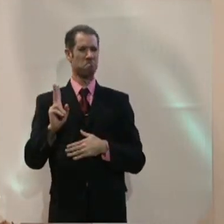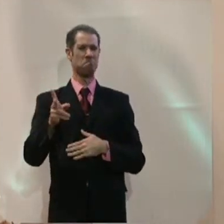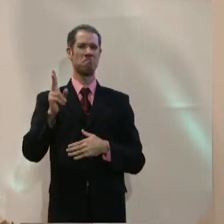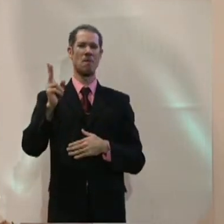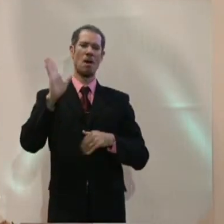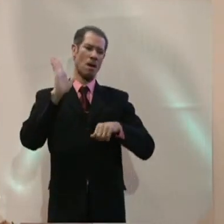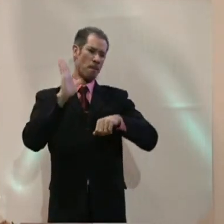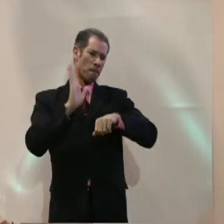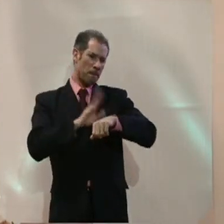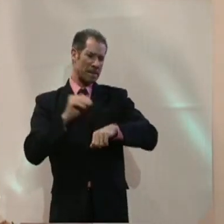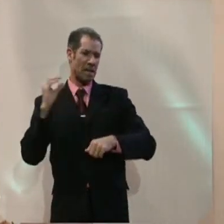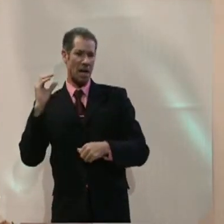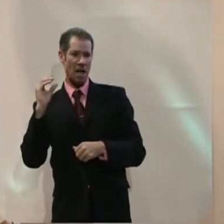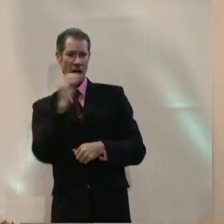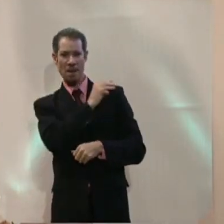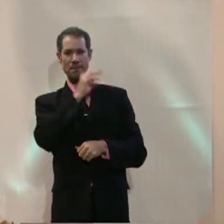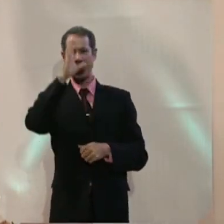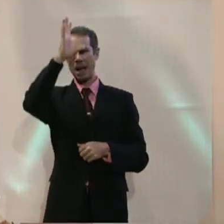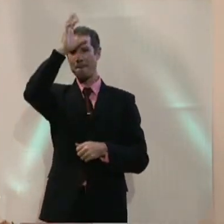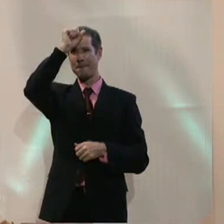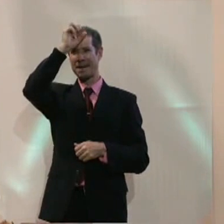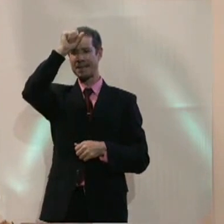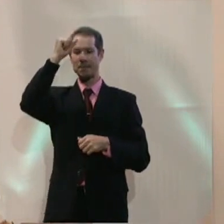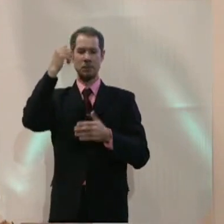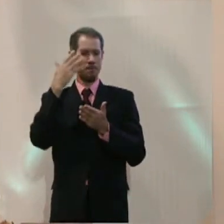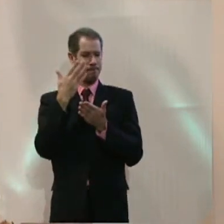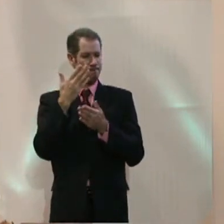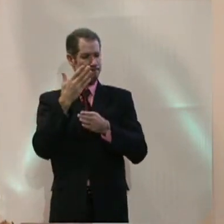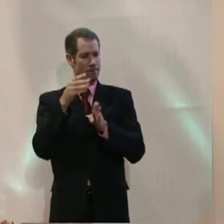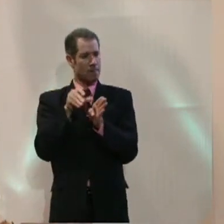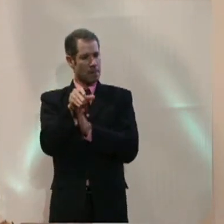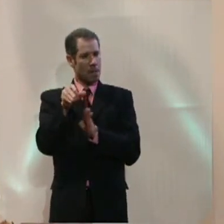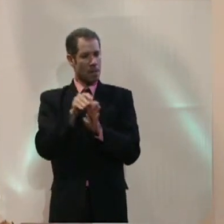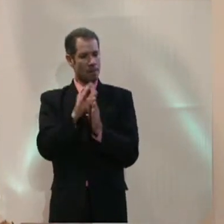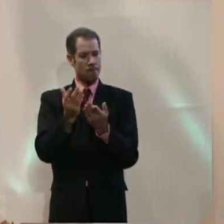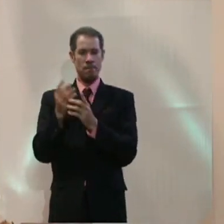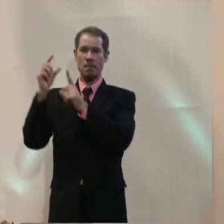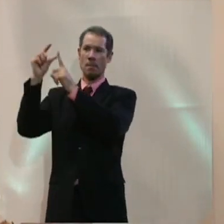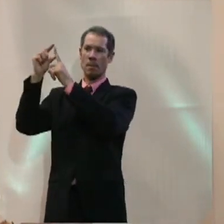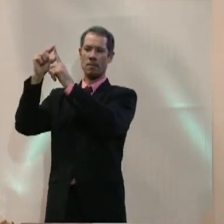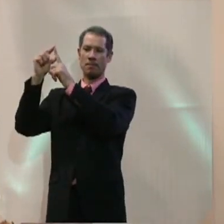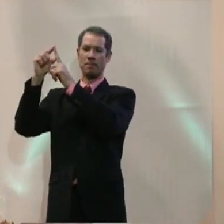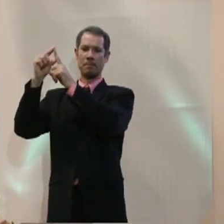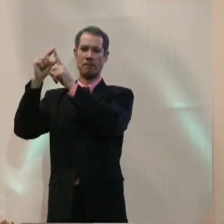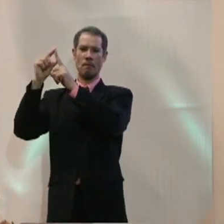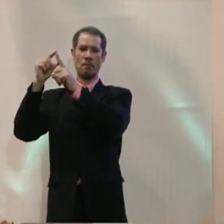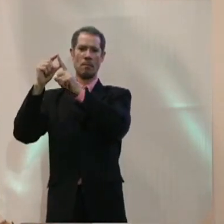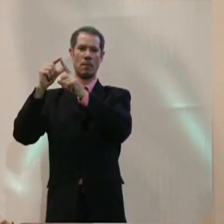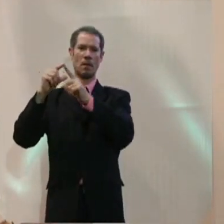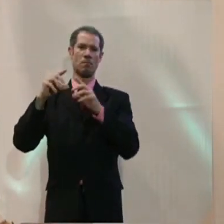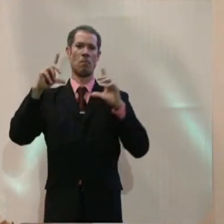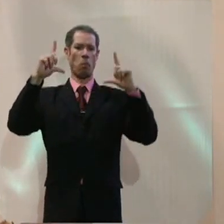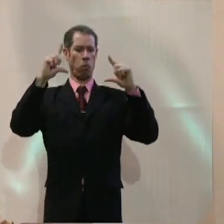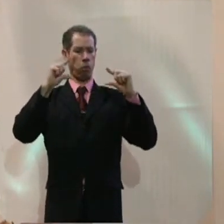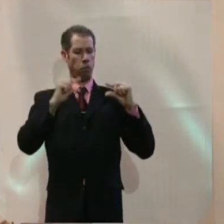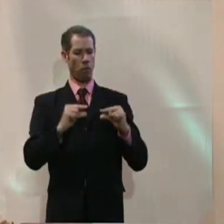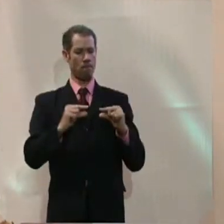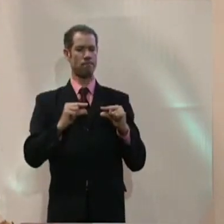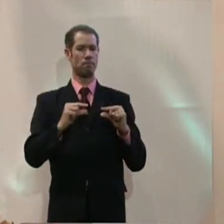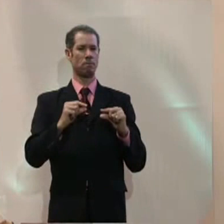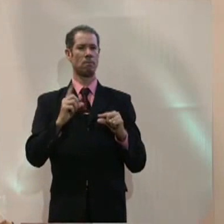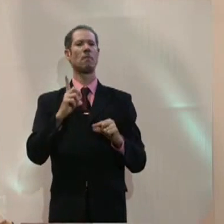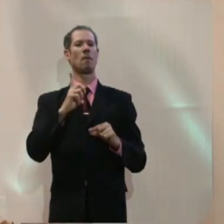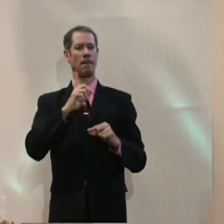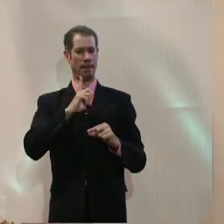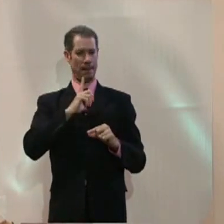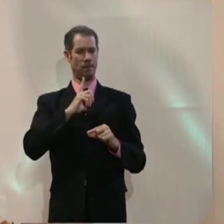E quanto mais rápido nós aprendemos essa lição, menos vezes nós teremos